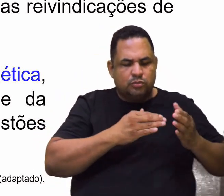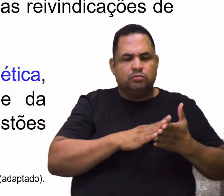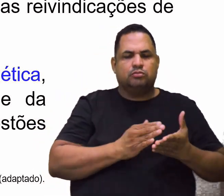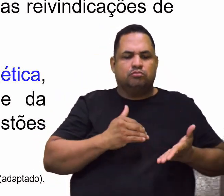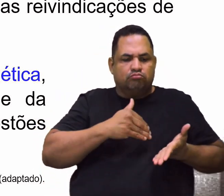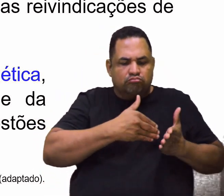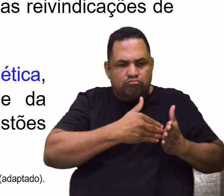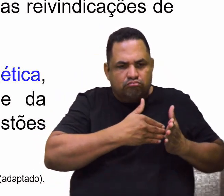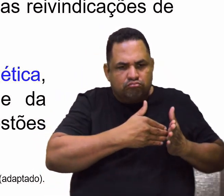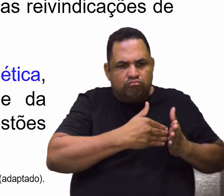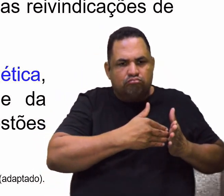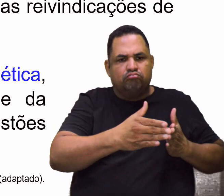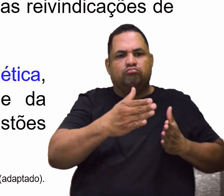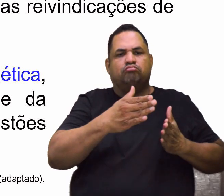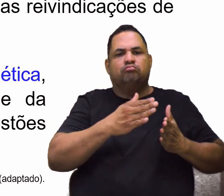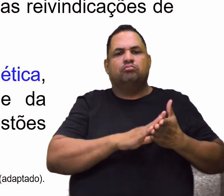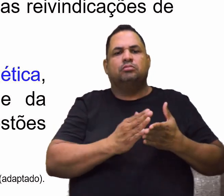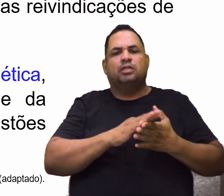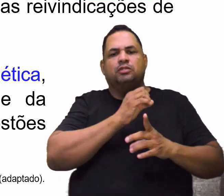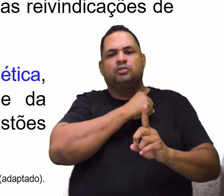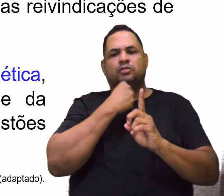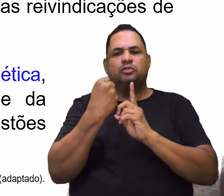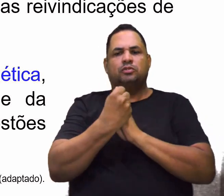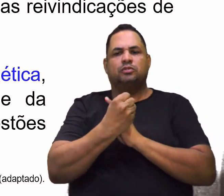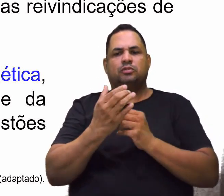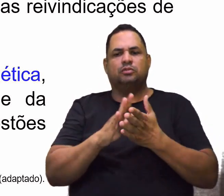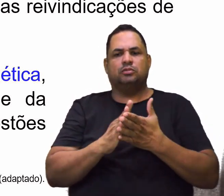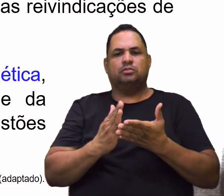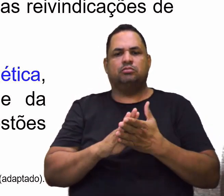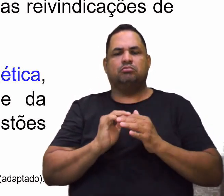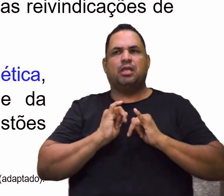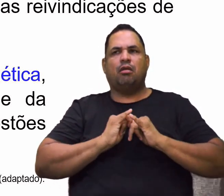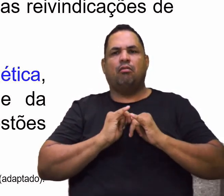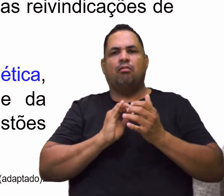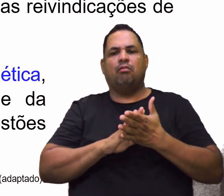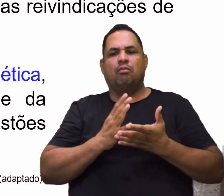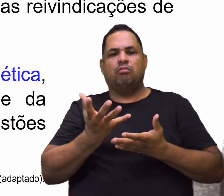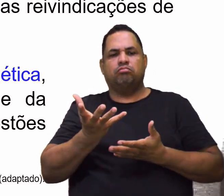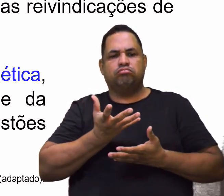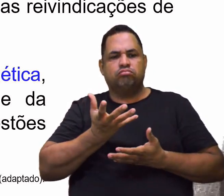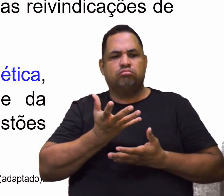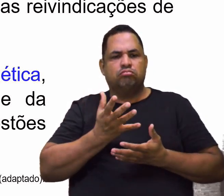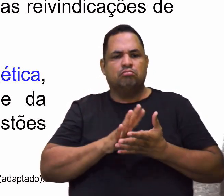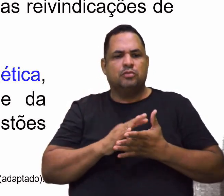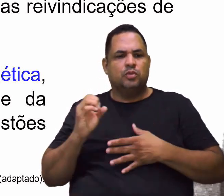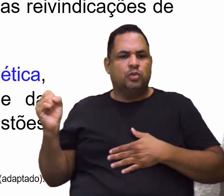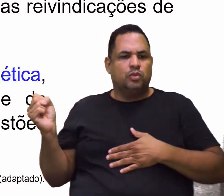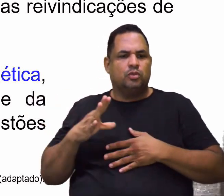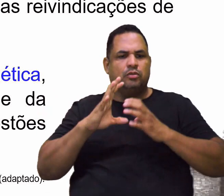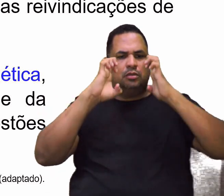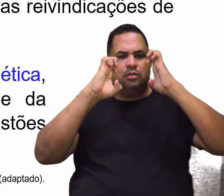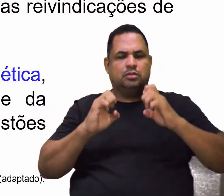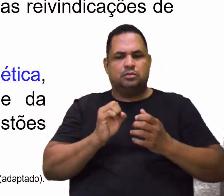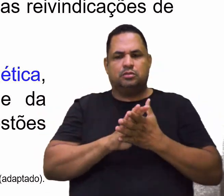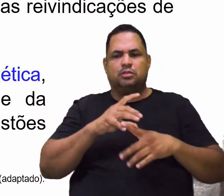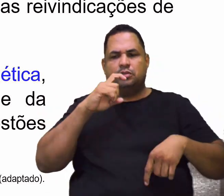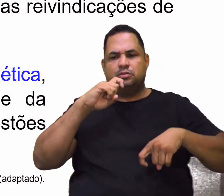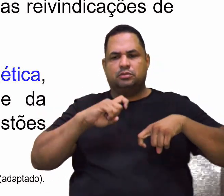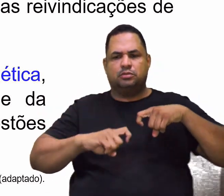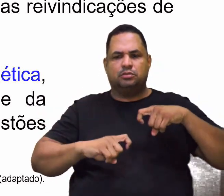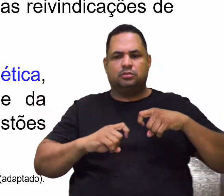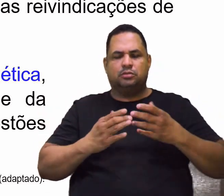da sociedade, sobre as reivindicações de uma nova ética sexual, né, no âmbito do espaço do